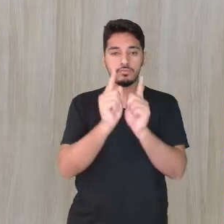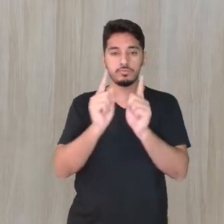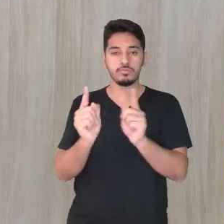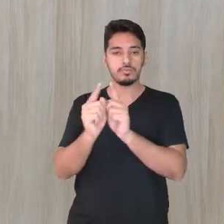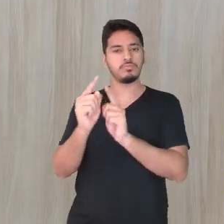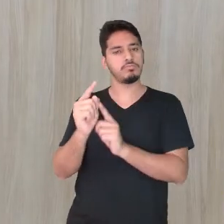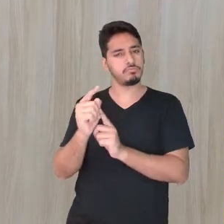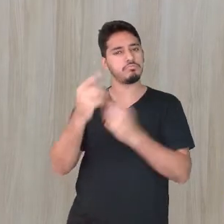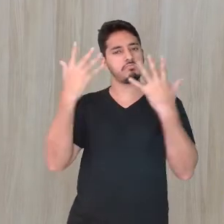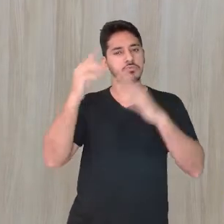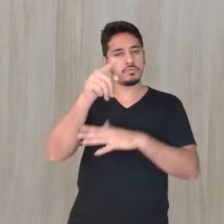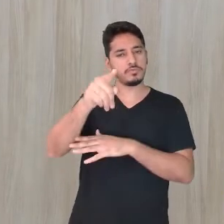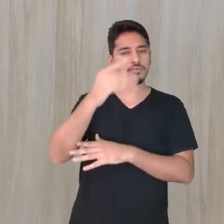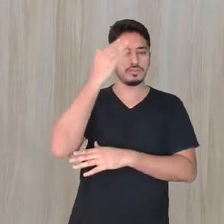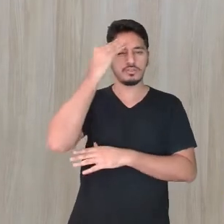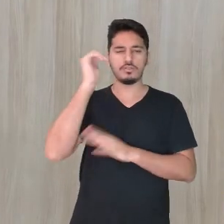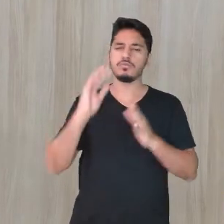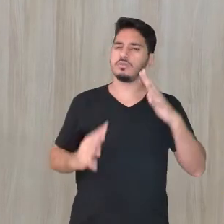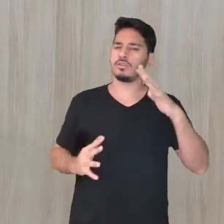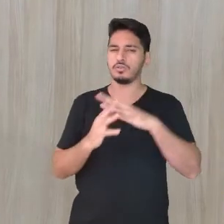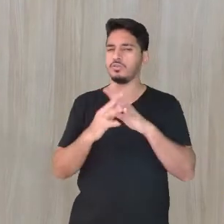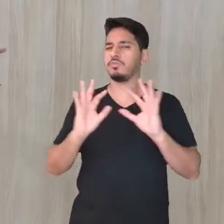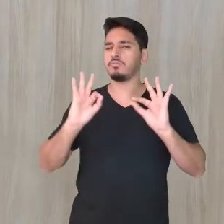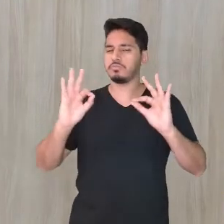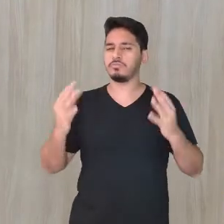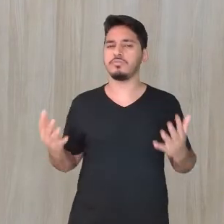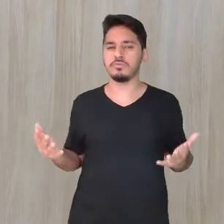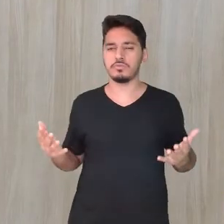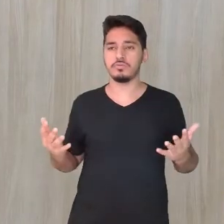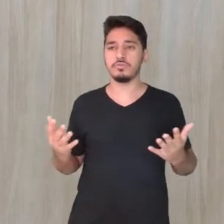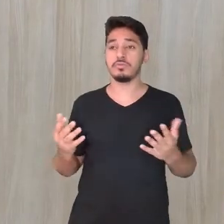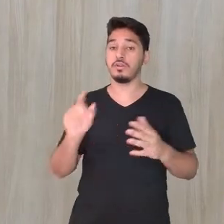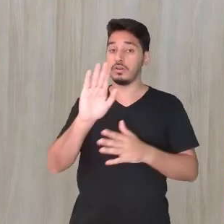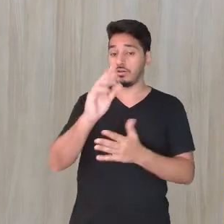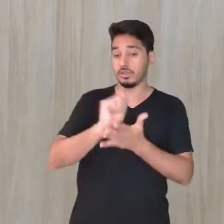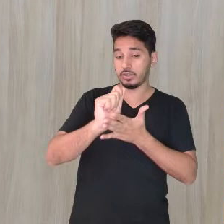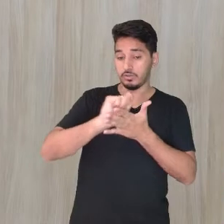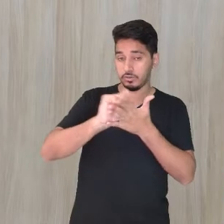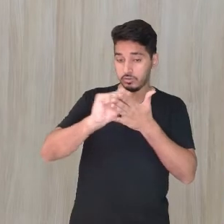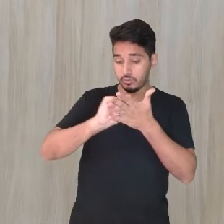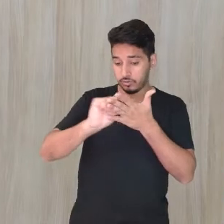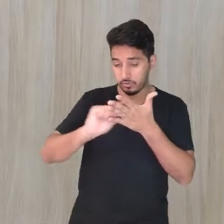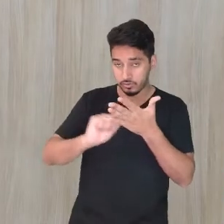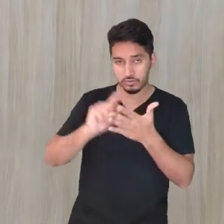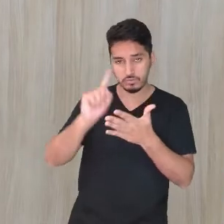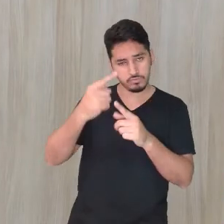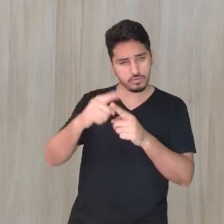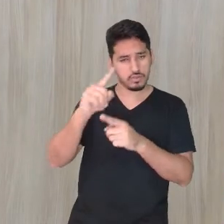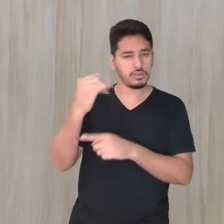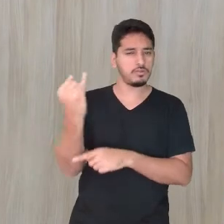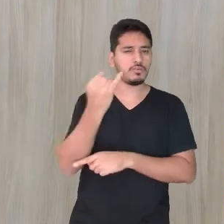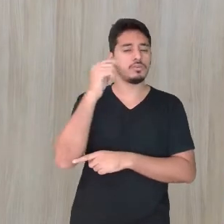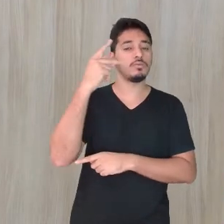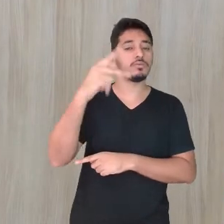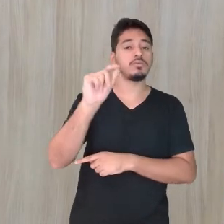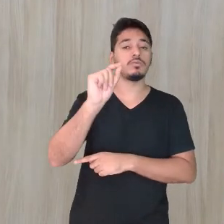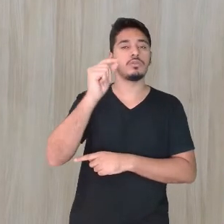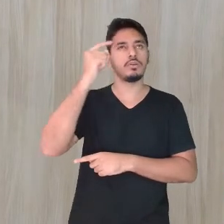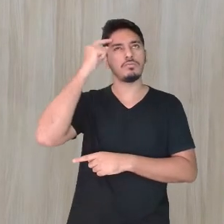que já disse letra B. Você é top demais, você é fera. Agora, anota aí direitinho essa questão, porque ela é importante para o